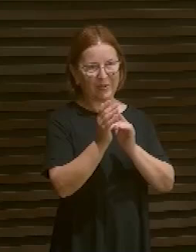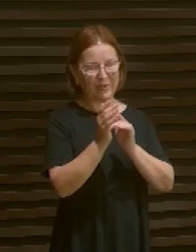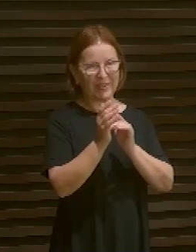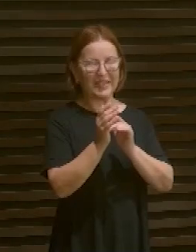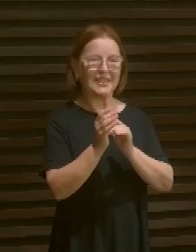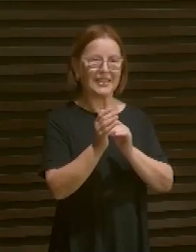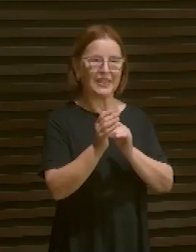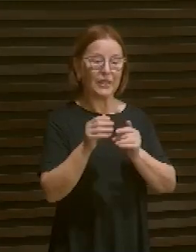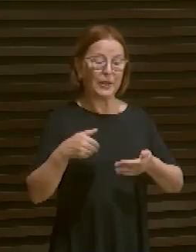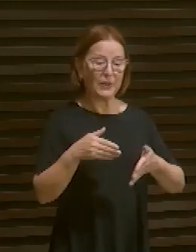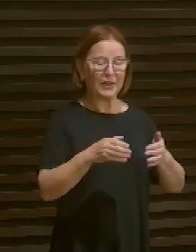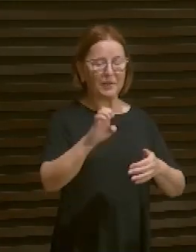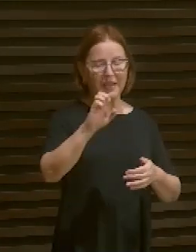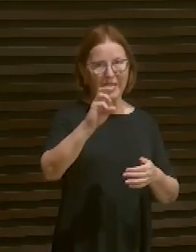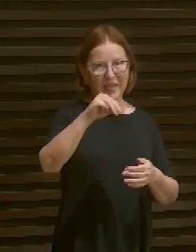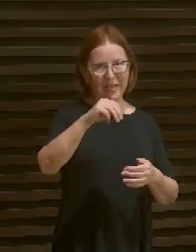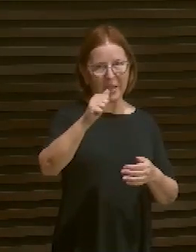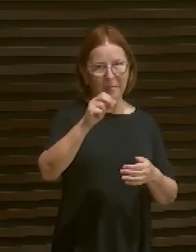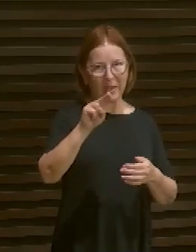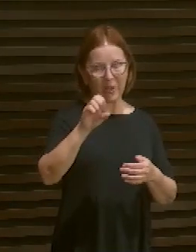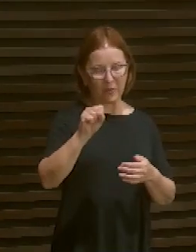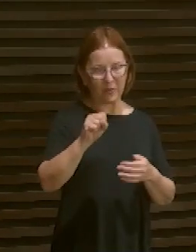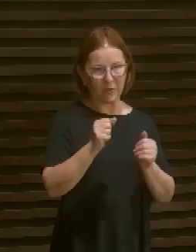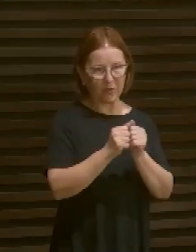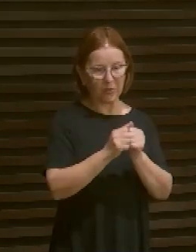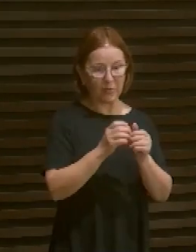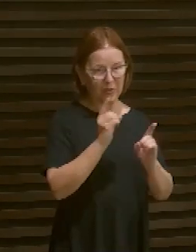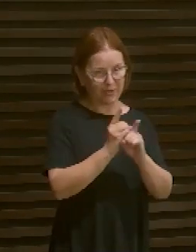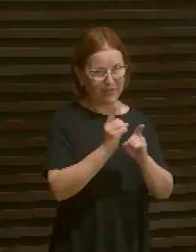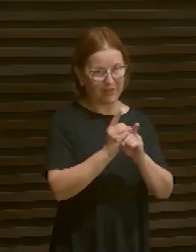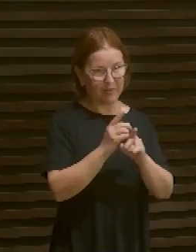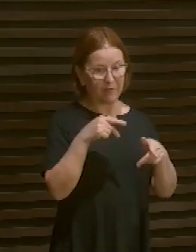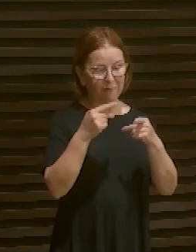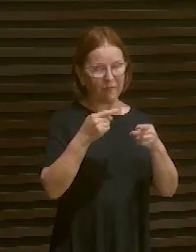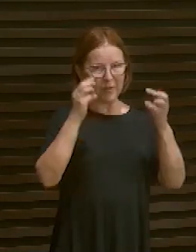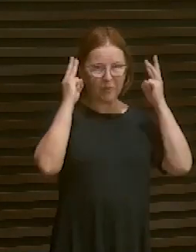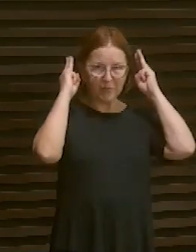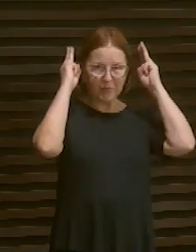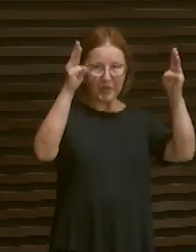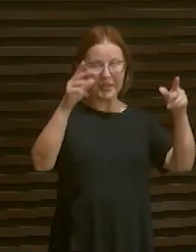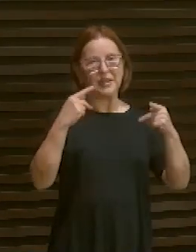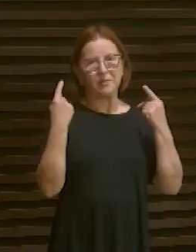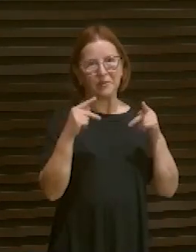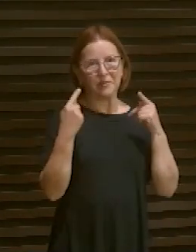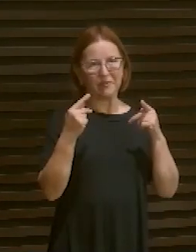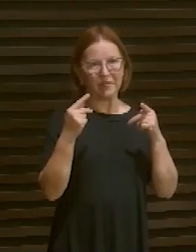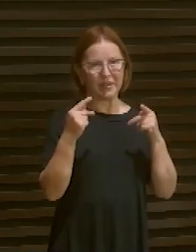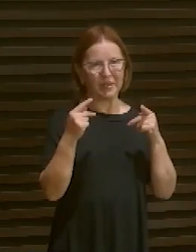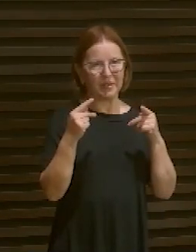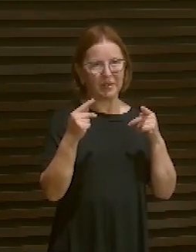seus discípulos, ele começou com Moisés, os profetas, e